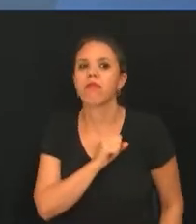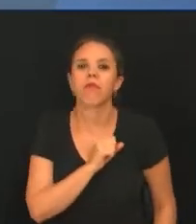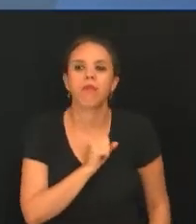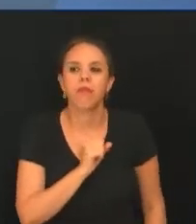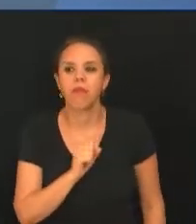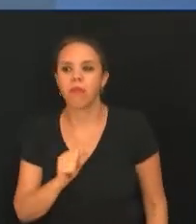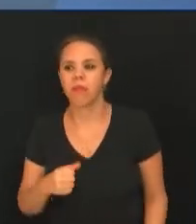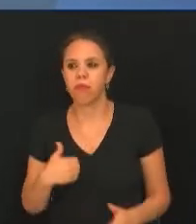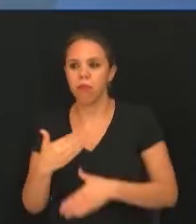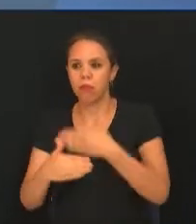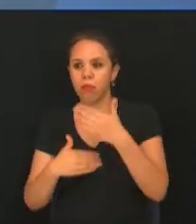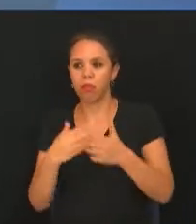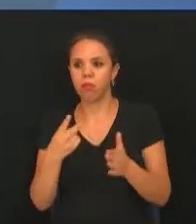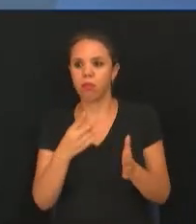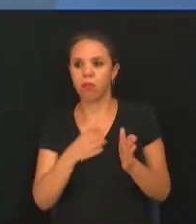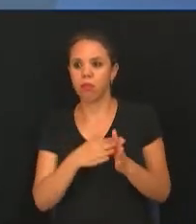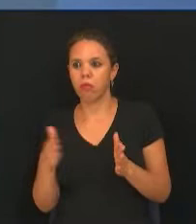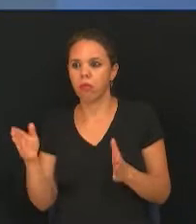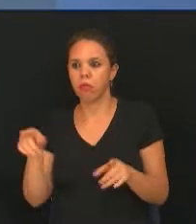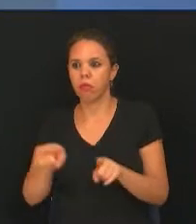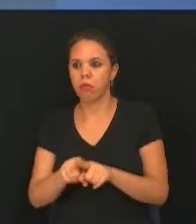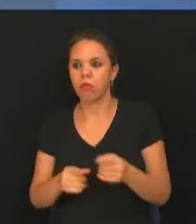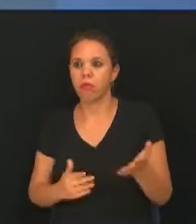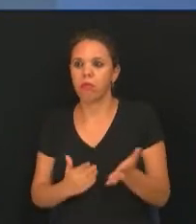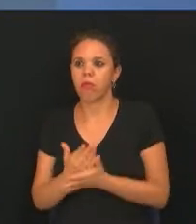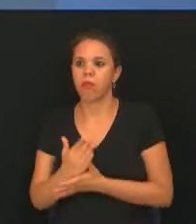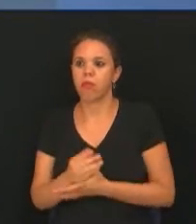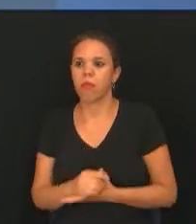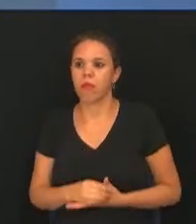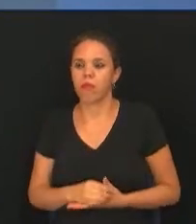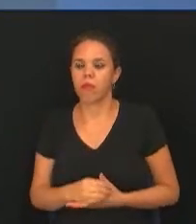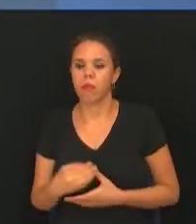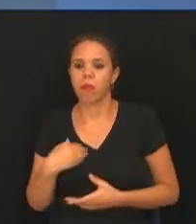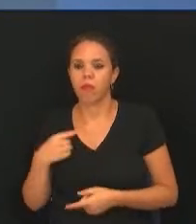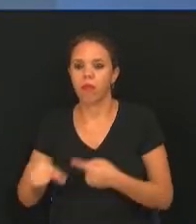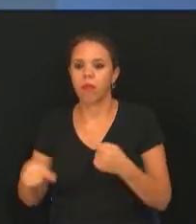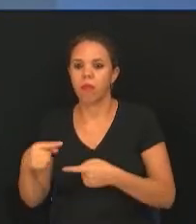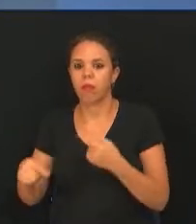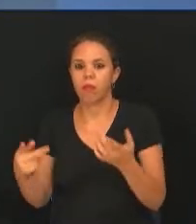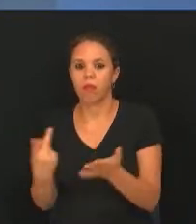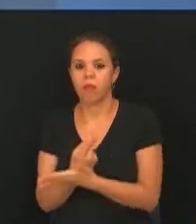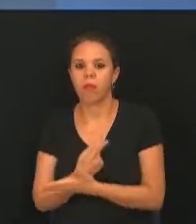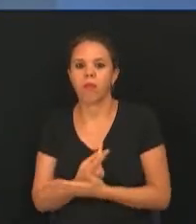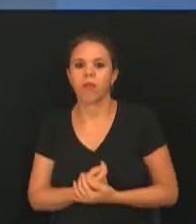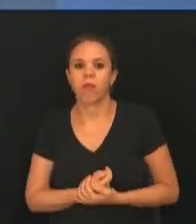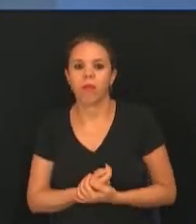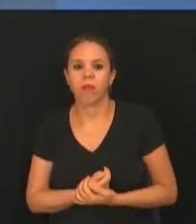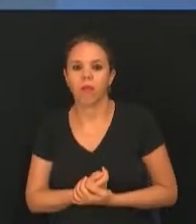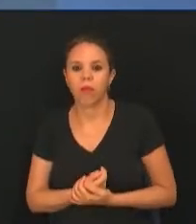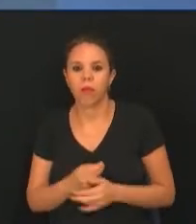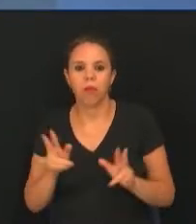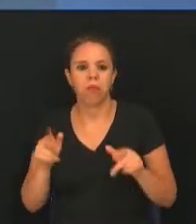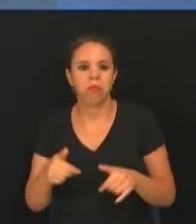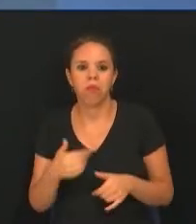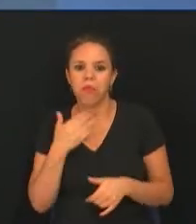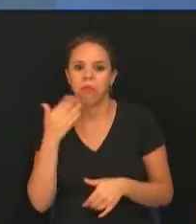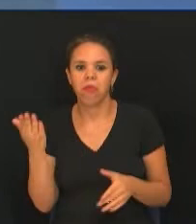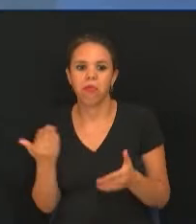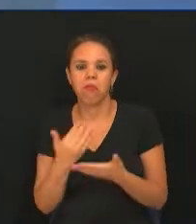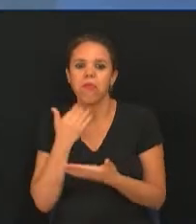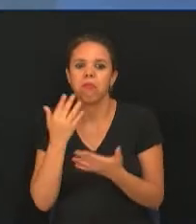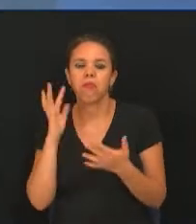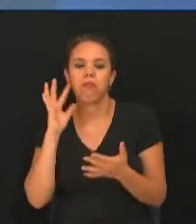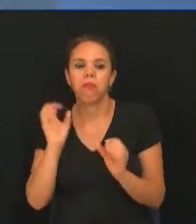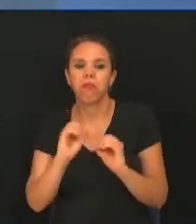prorrogação do segundo tempo, ele é aprovado sempre de uma maneira inadequada, atropelada, e nunca fica 100%, né?